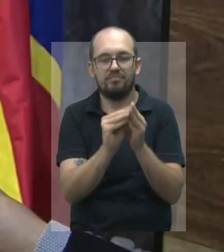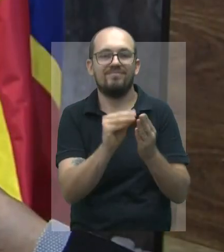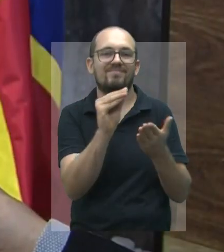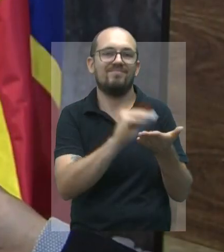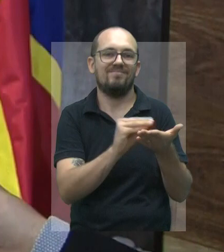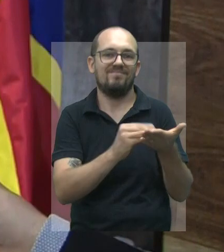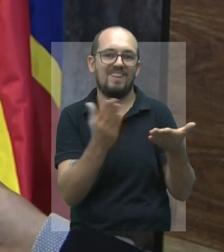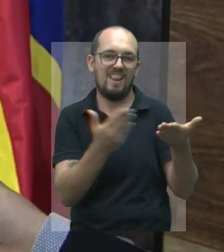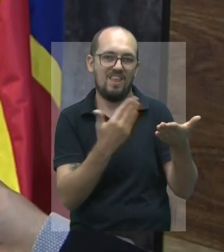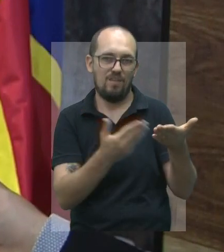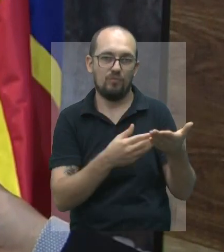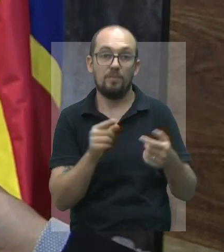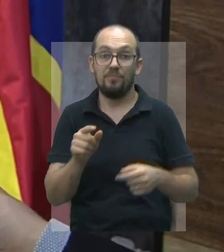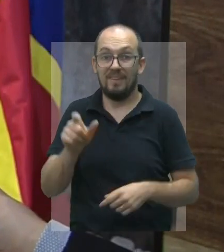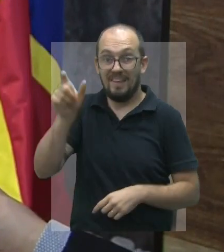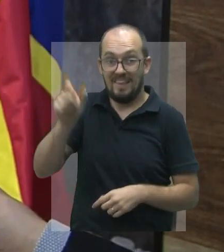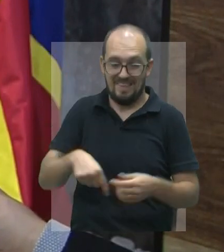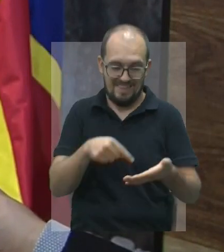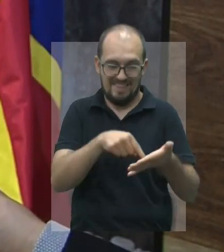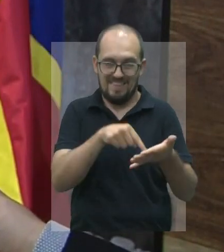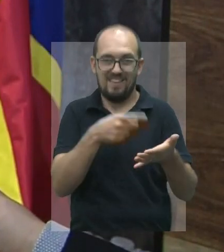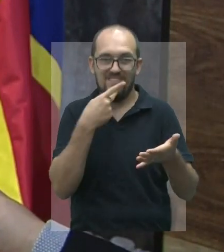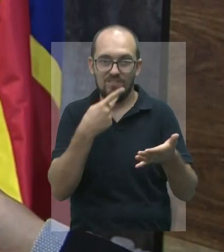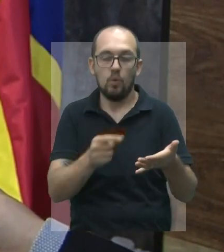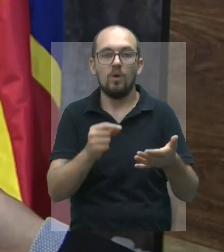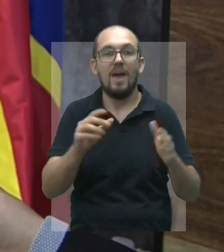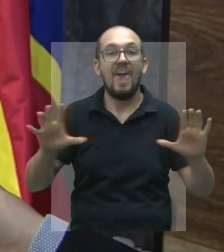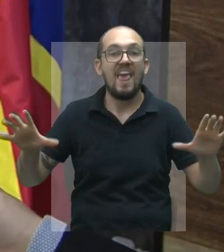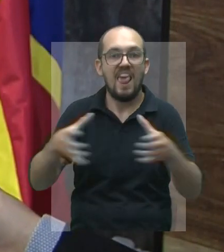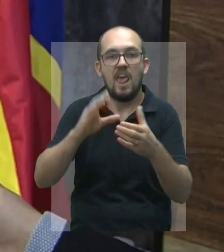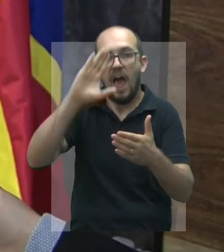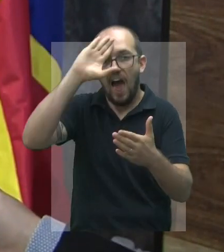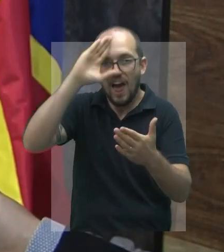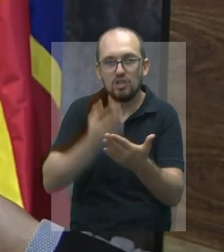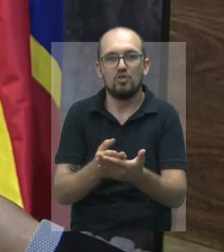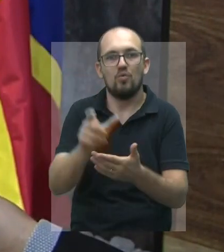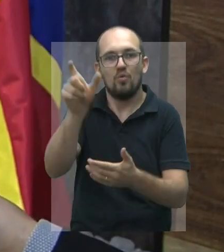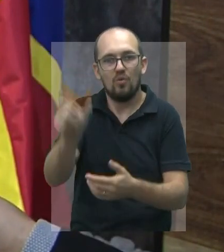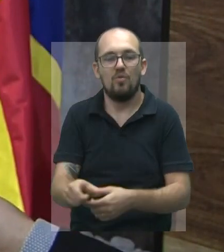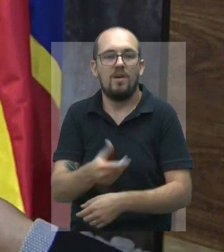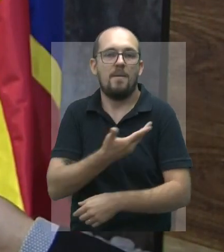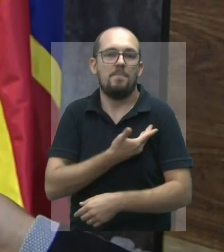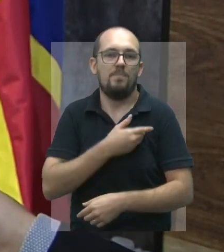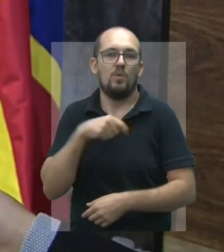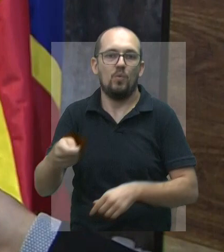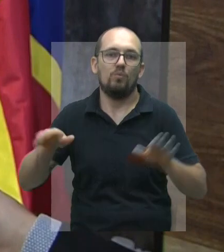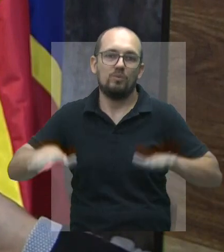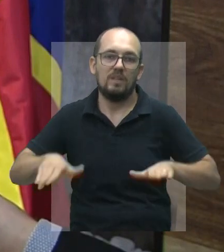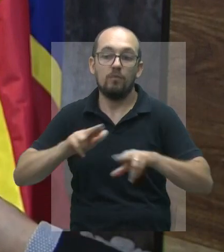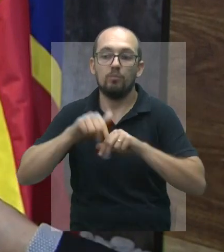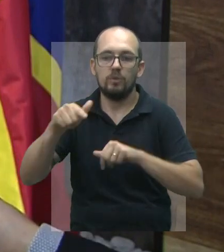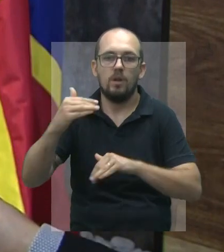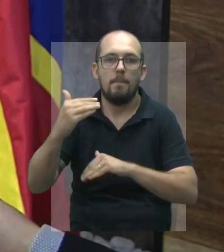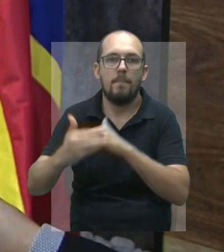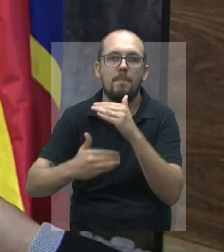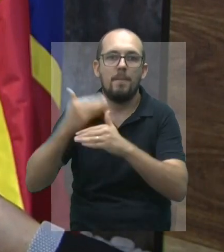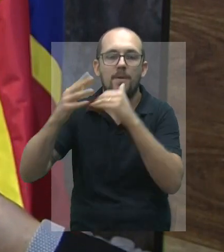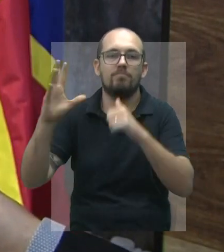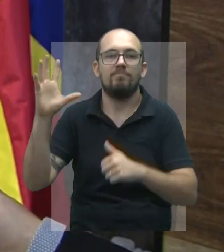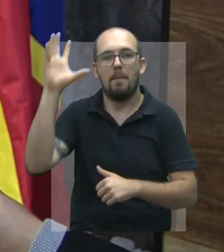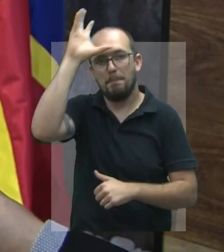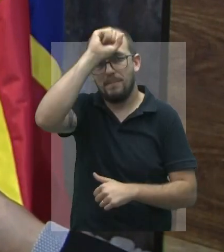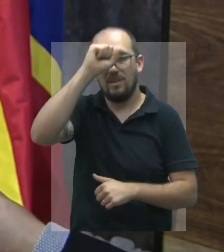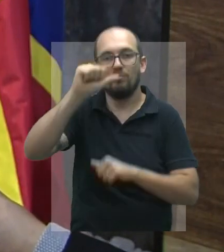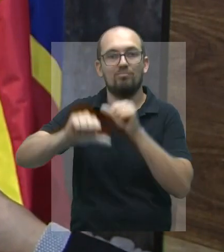tempo essa criança fala que essa equipe acreditou no amigo Gustavo, por isso o Gustavo aprendeu e teve essa mudança de comportamento,